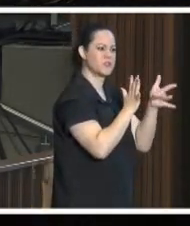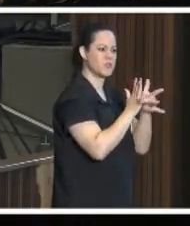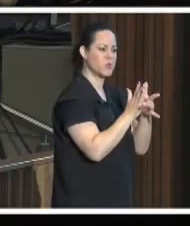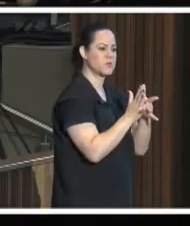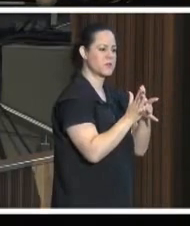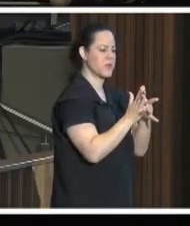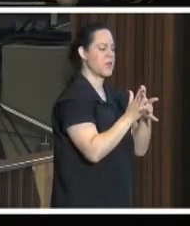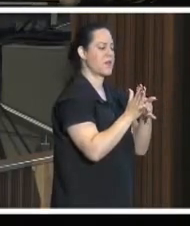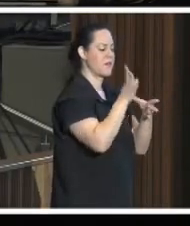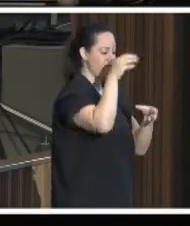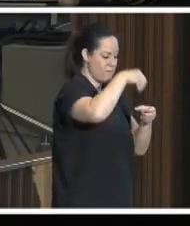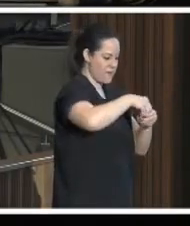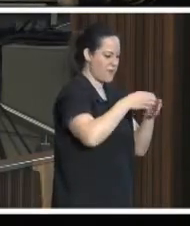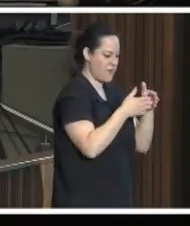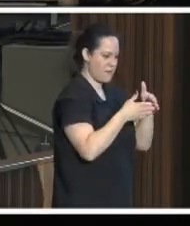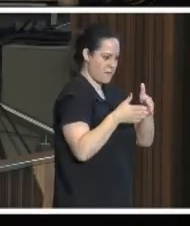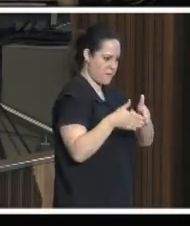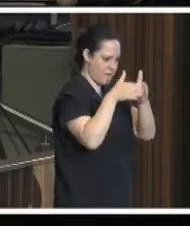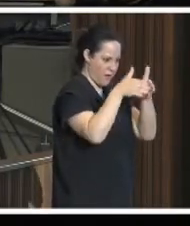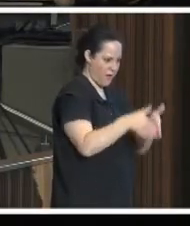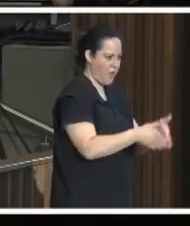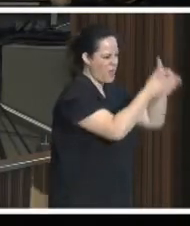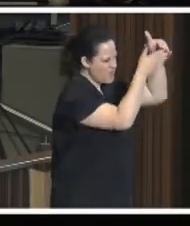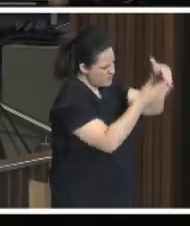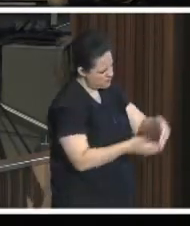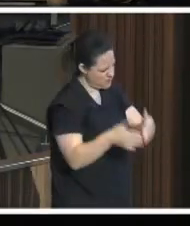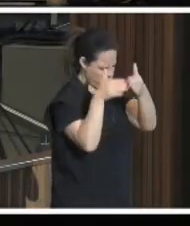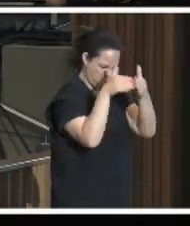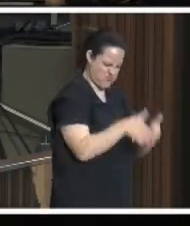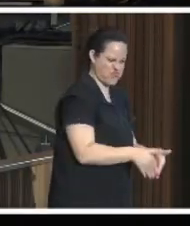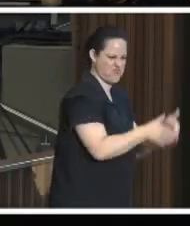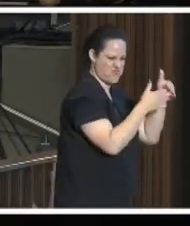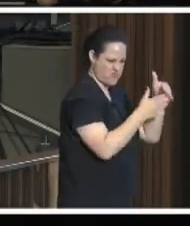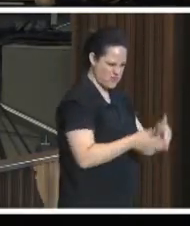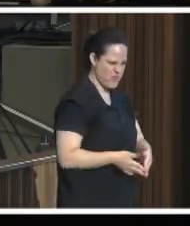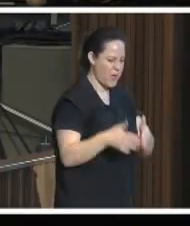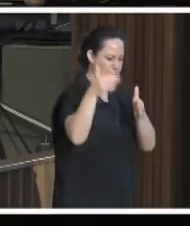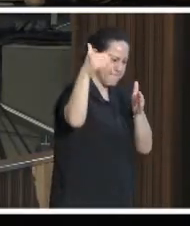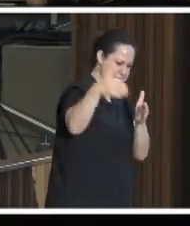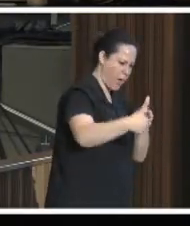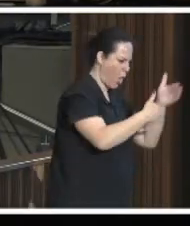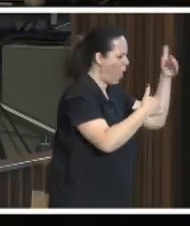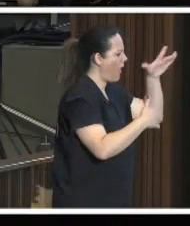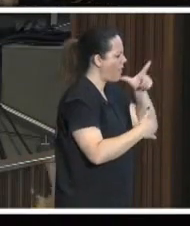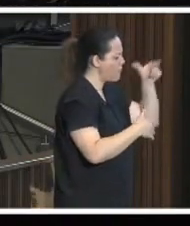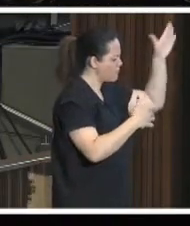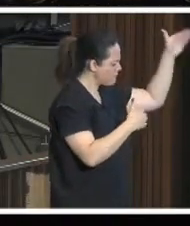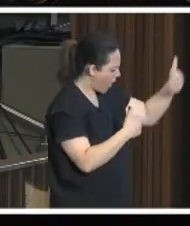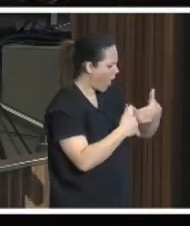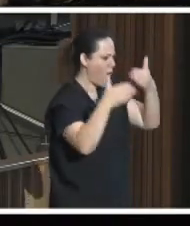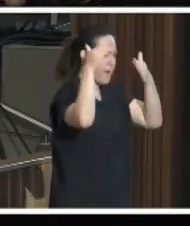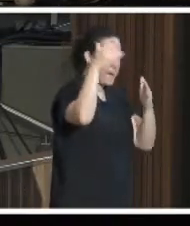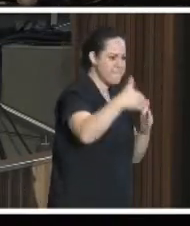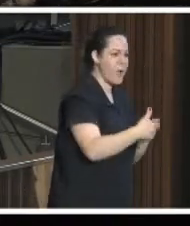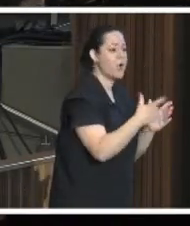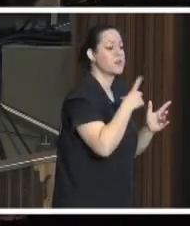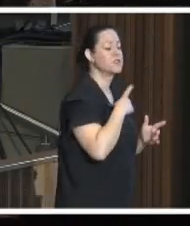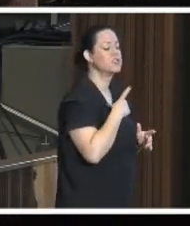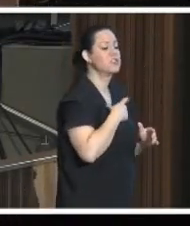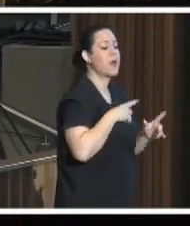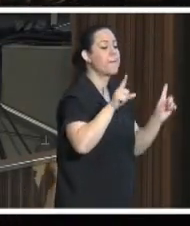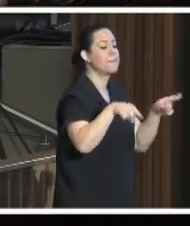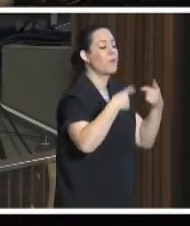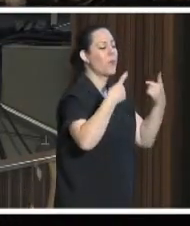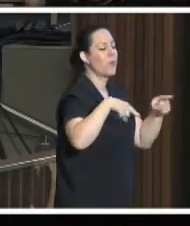barquinho, enquanto as ondas furiosas estavam lá batendo no barquinho. E tinha uma canção